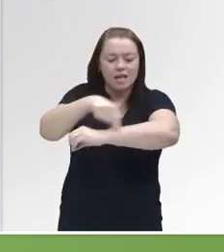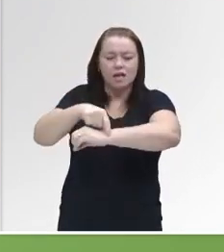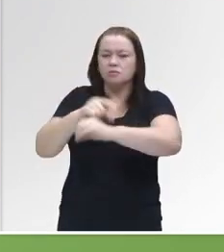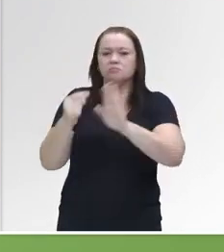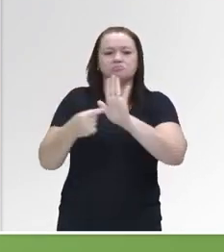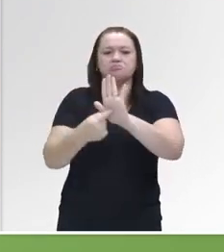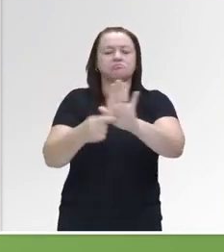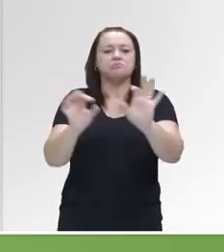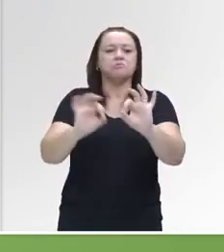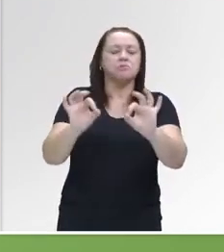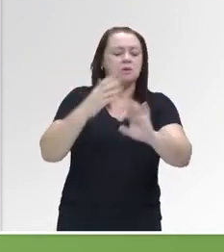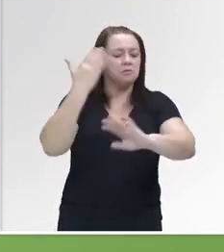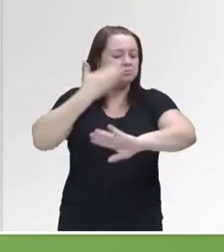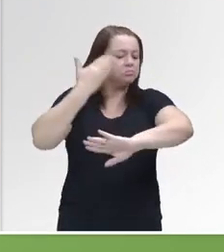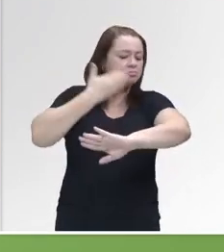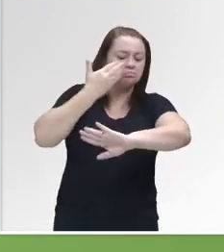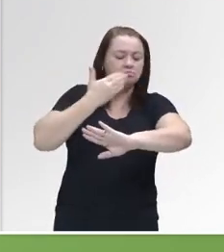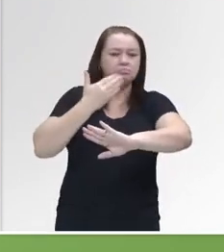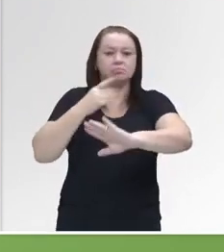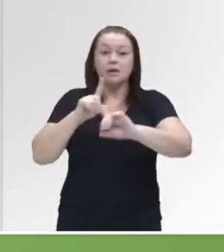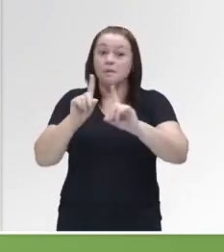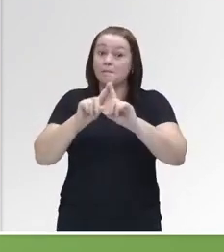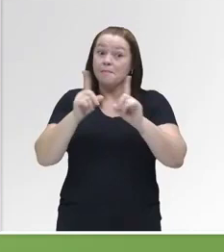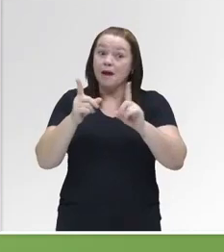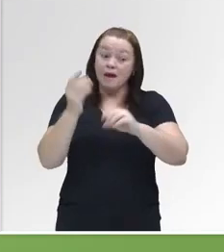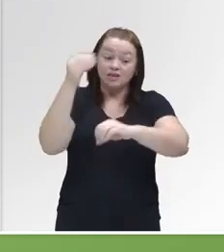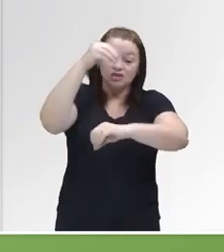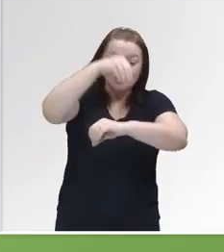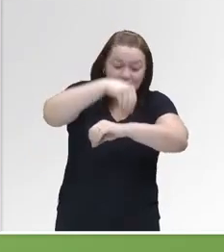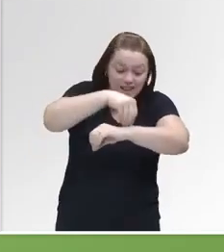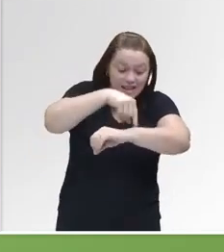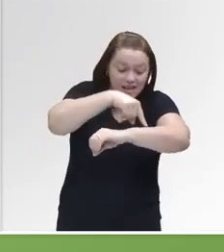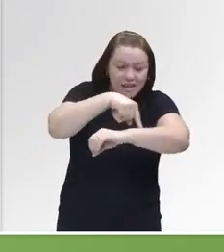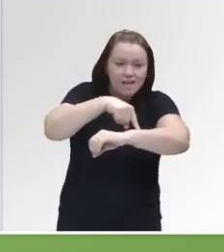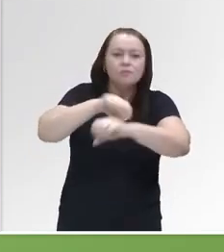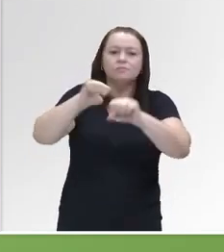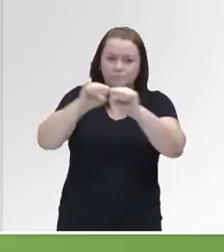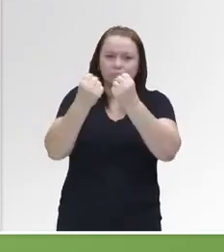fora, a gente não vê o osso exposto. Nas fraturas